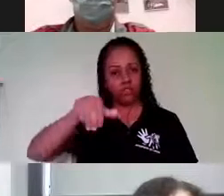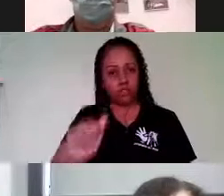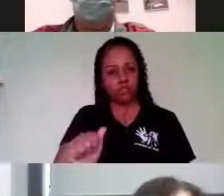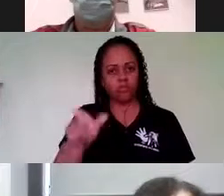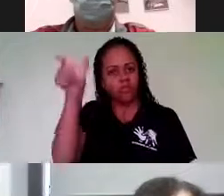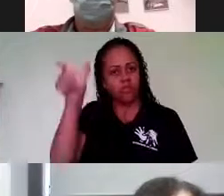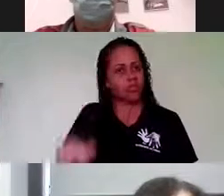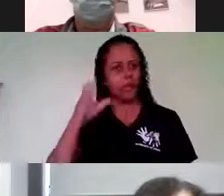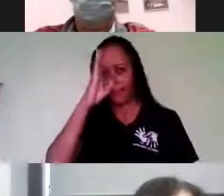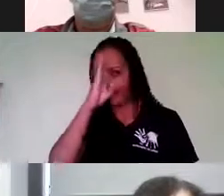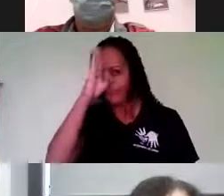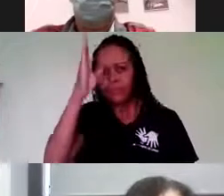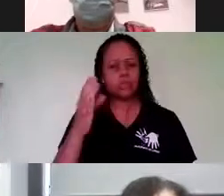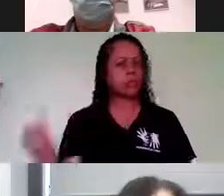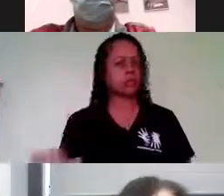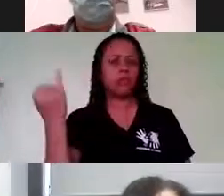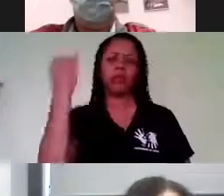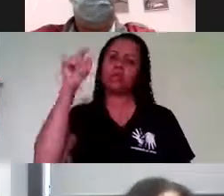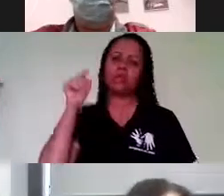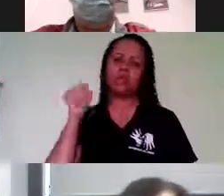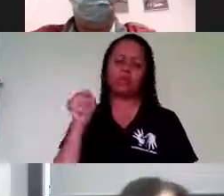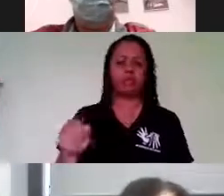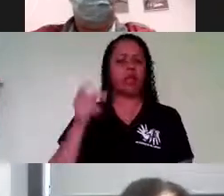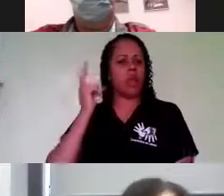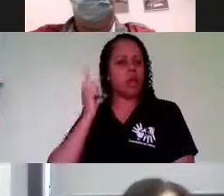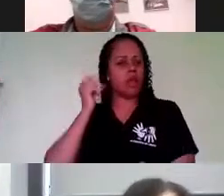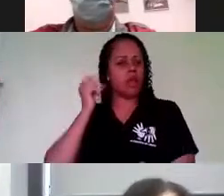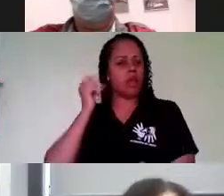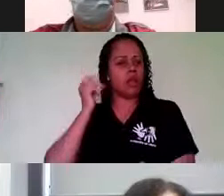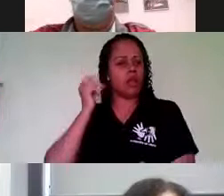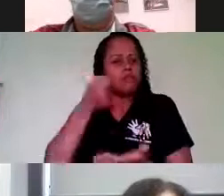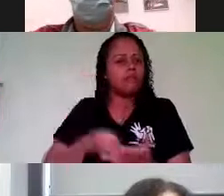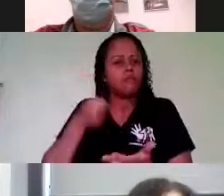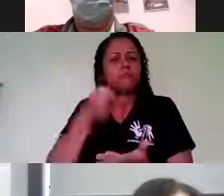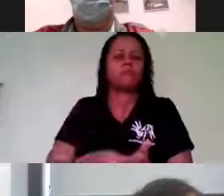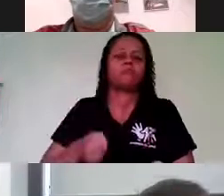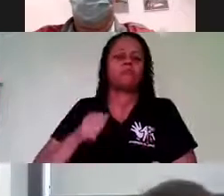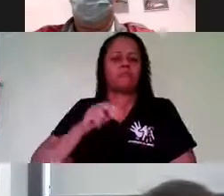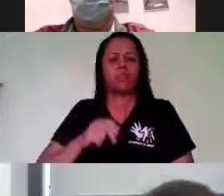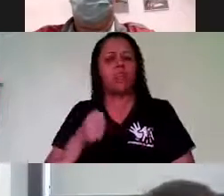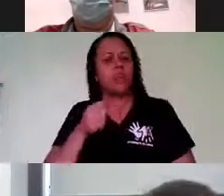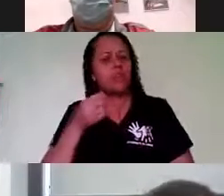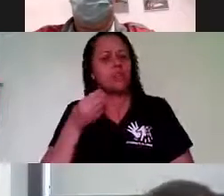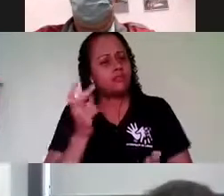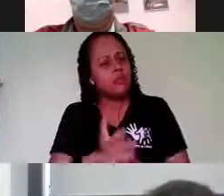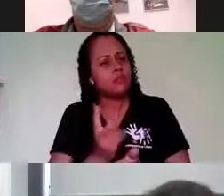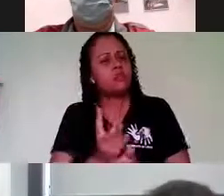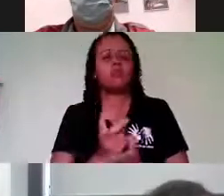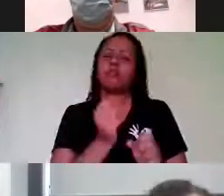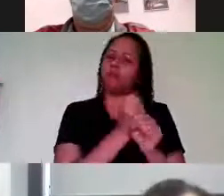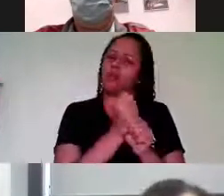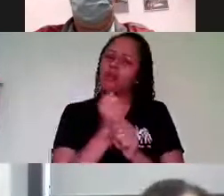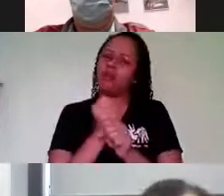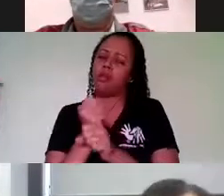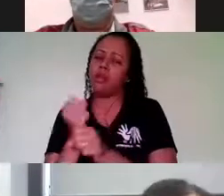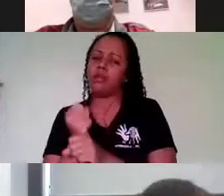nessa luta, mas muitos anos. Tá? Hoje já está à frente de um programa no Cinco Vaga. Poxa, mas ela é uma das pessoas